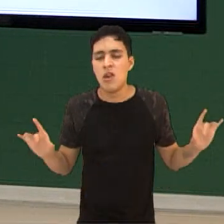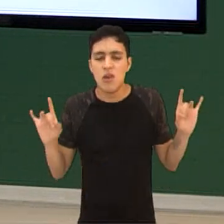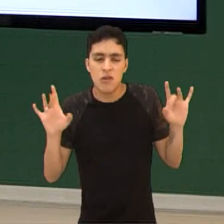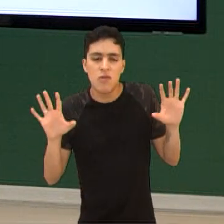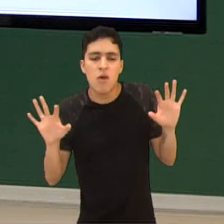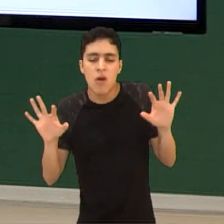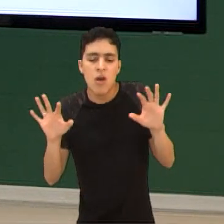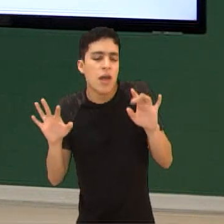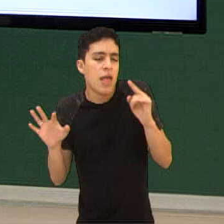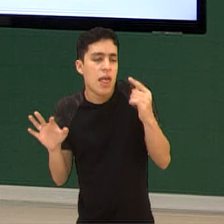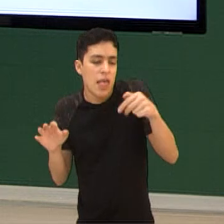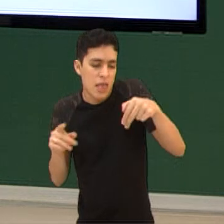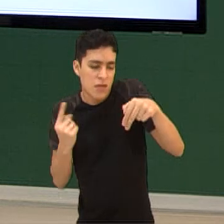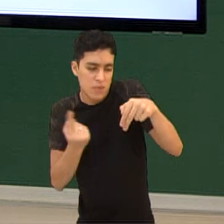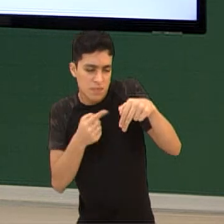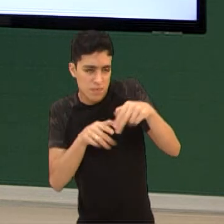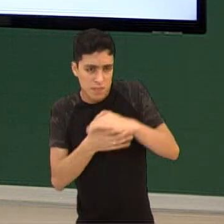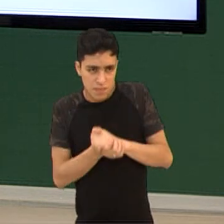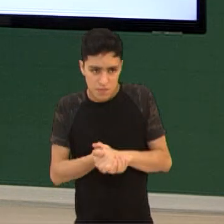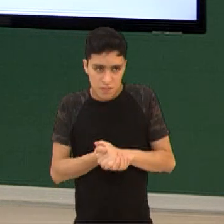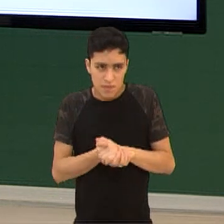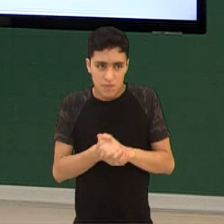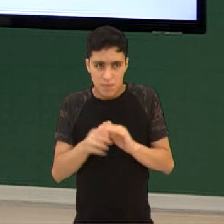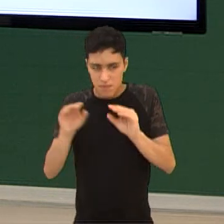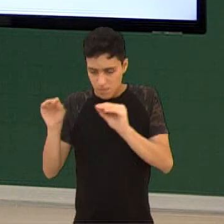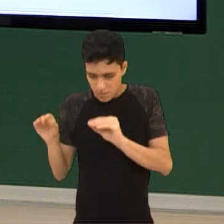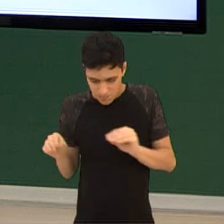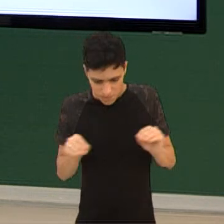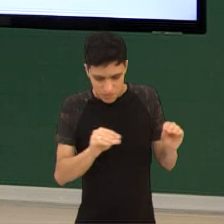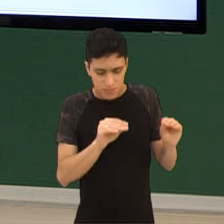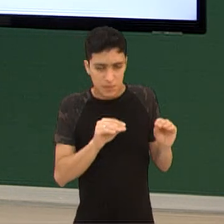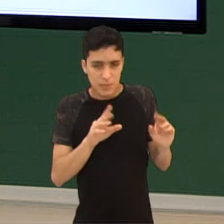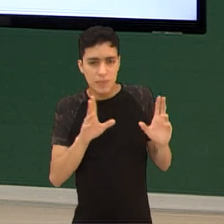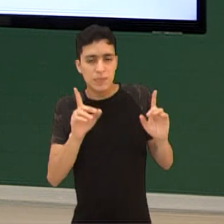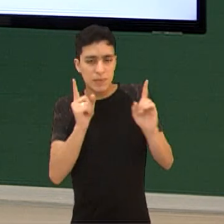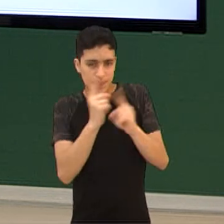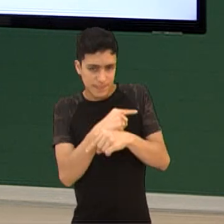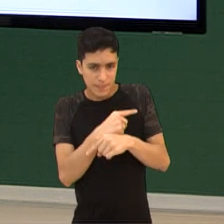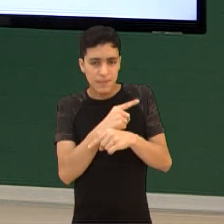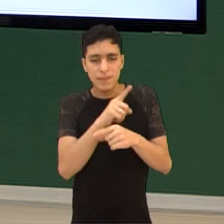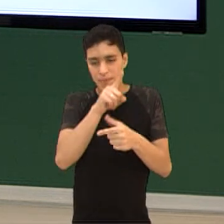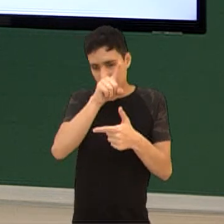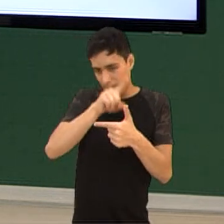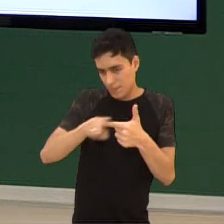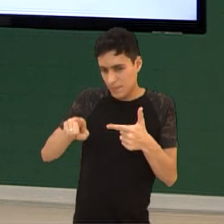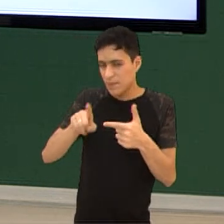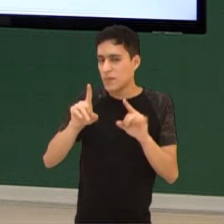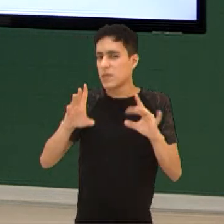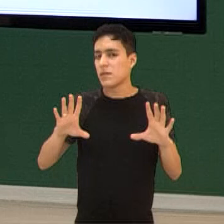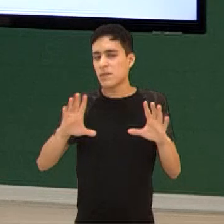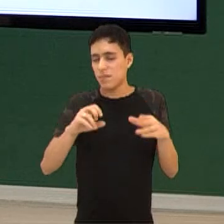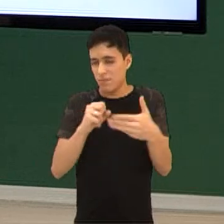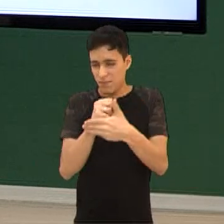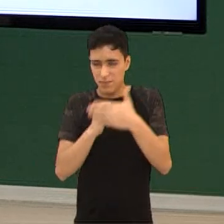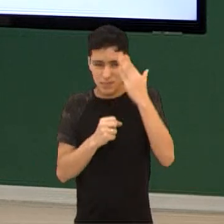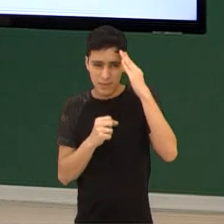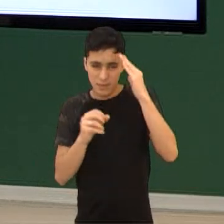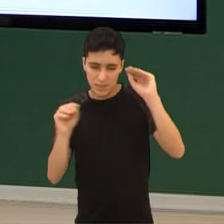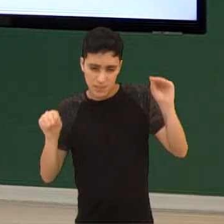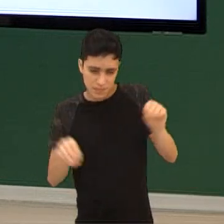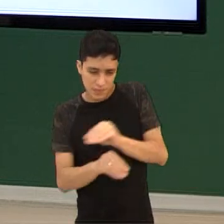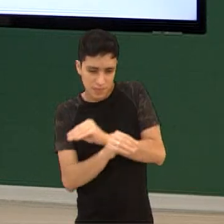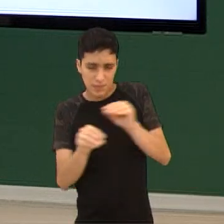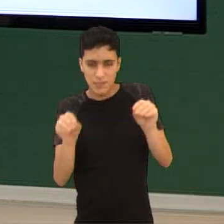isolar o N. 2 que está dividindo passa multiplicando, 38 que está multiplicando passa dividindo. Princípio multiplicativo, quando eu resolvo